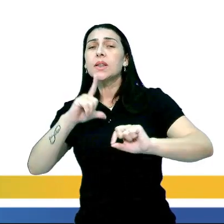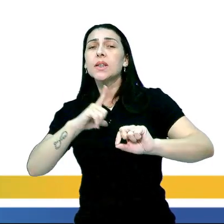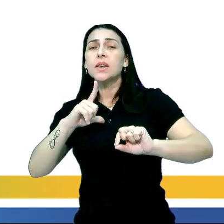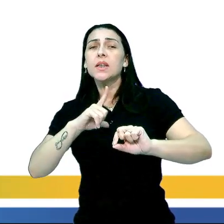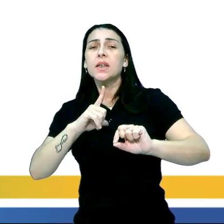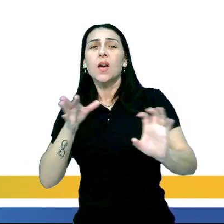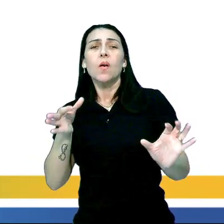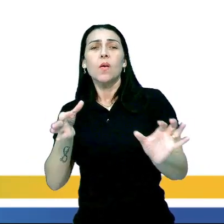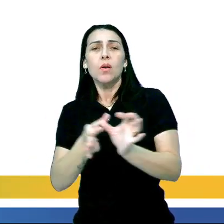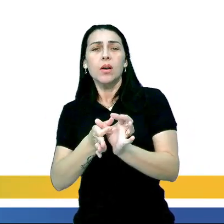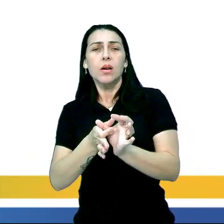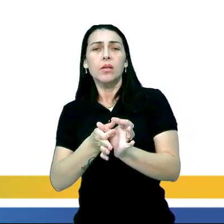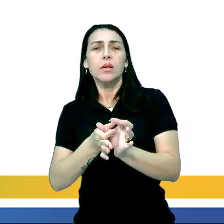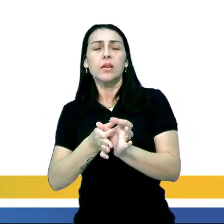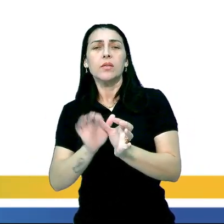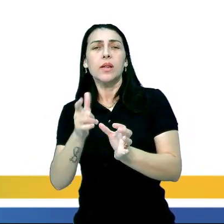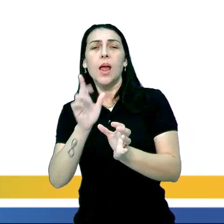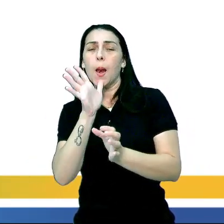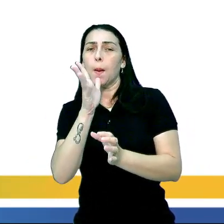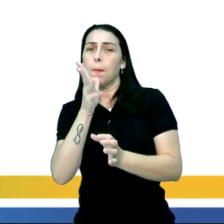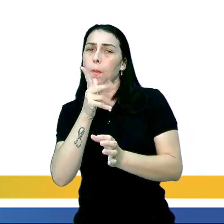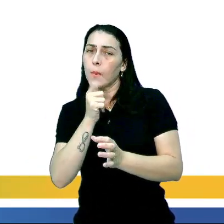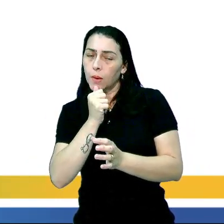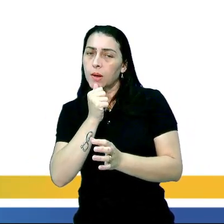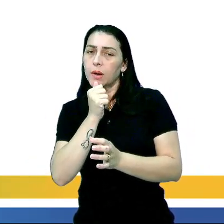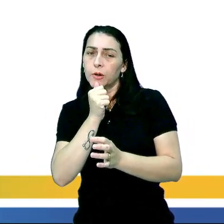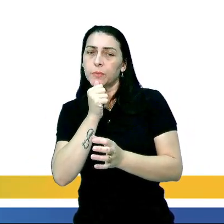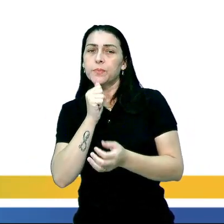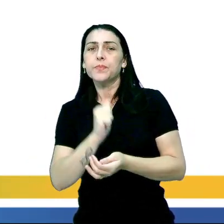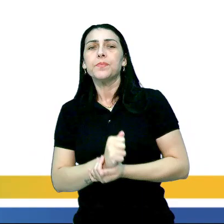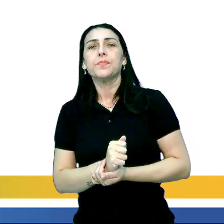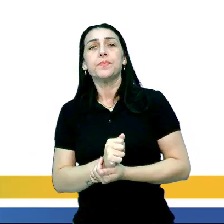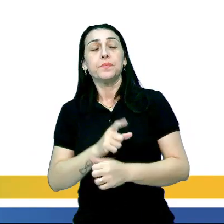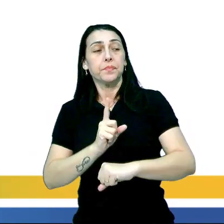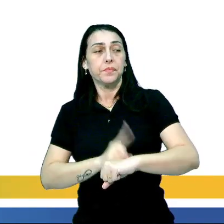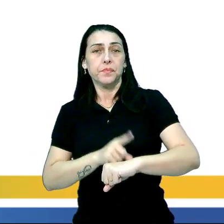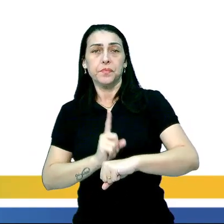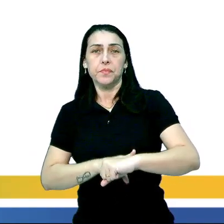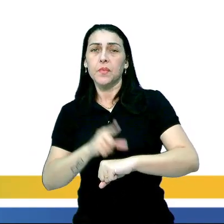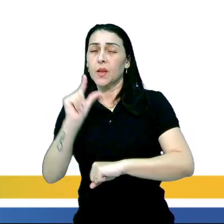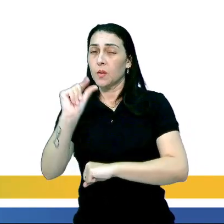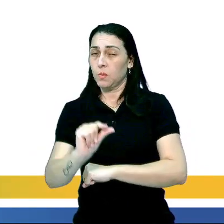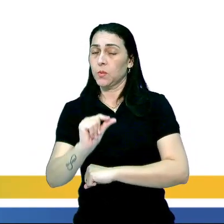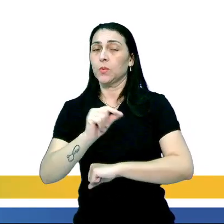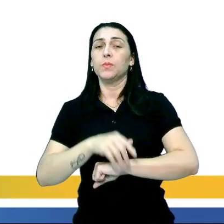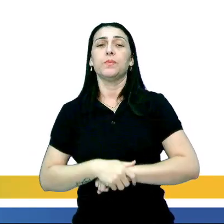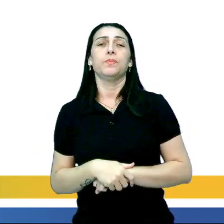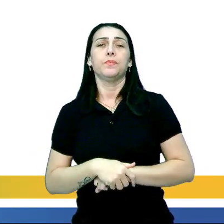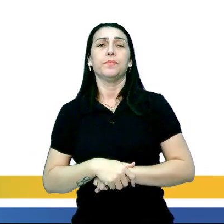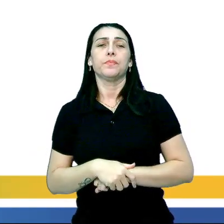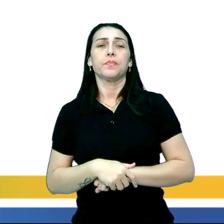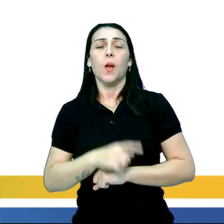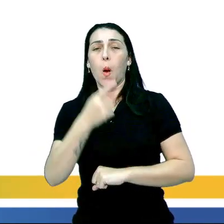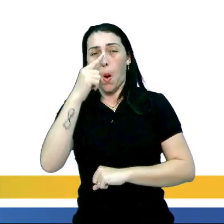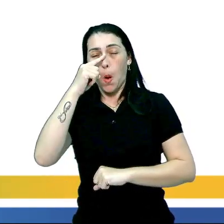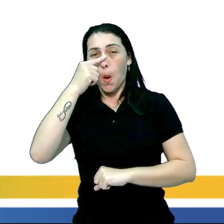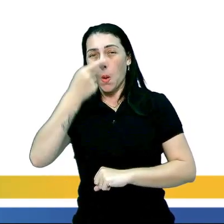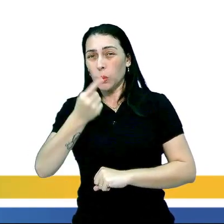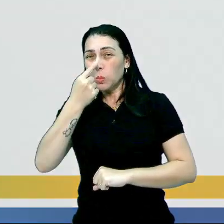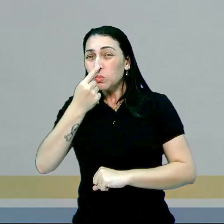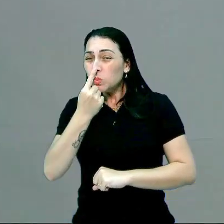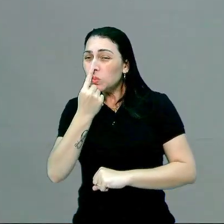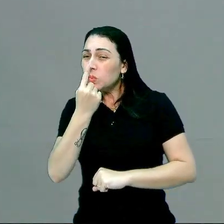aí os verbos de ligação para nós não demorarmos muito, tá, gente? Porque o nosso tempo aqui ele é um pouco curto. O nariz é